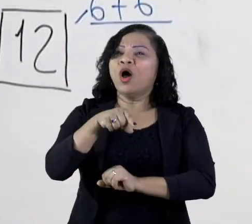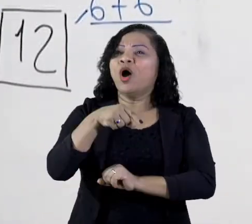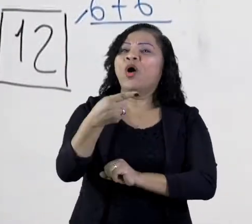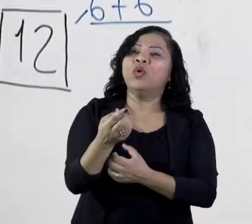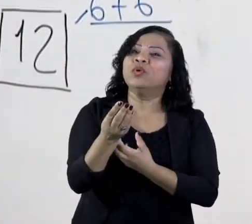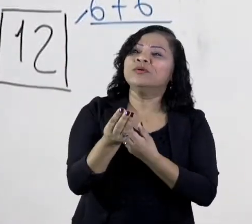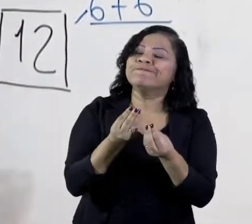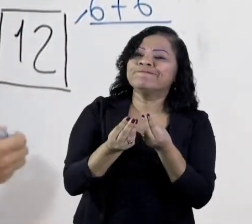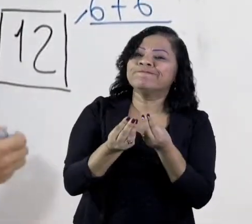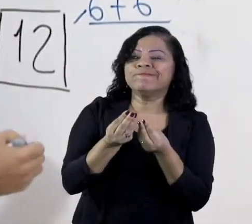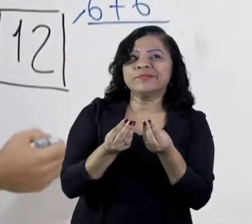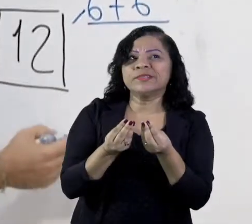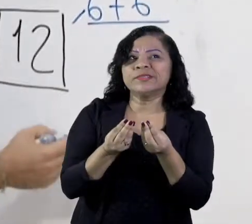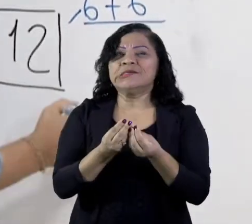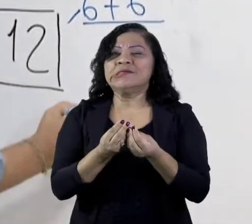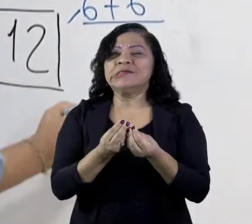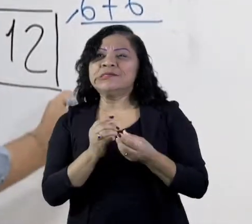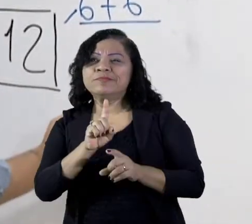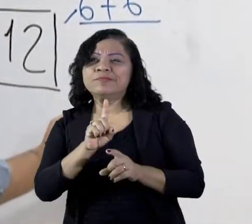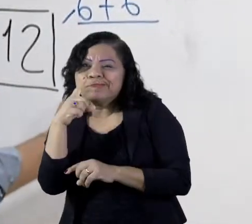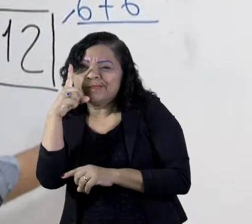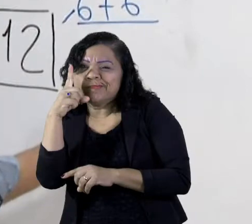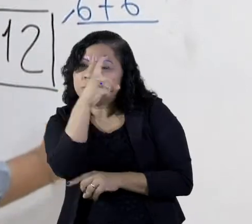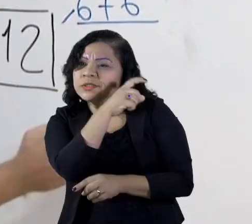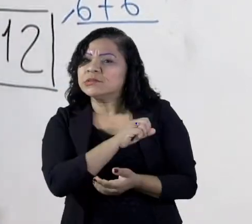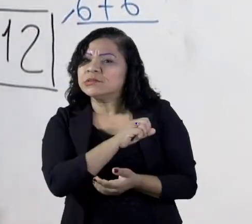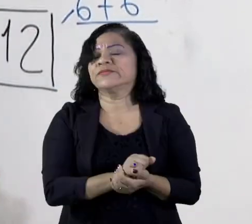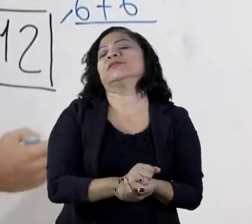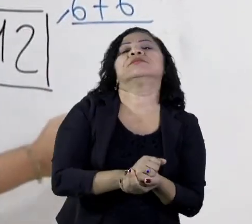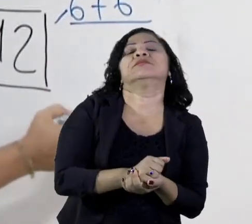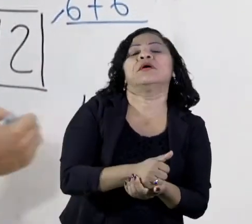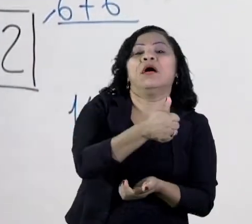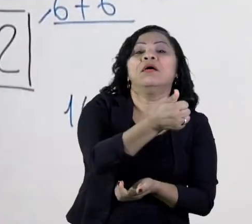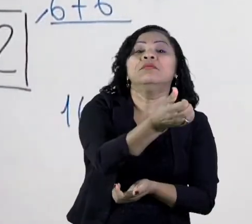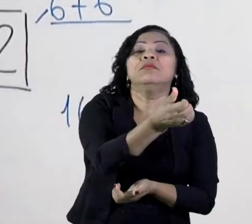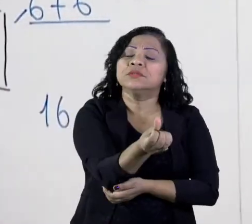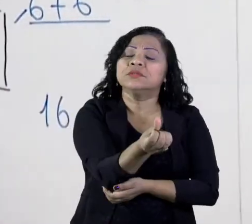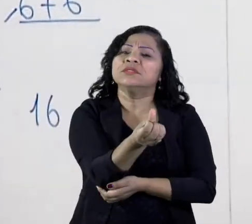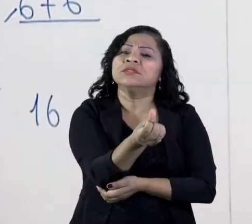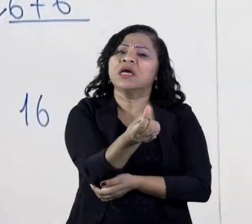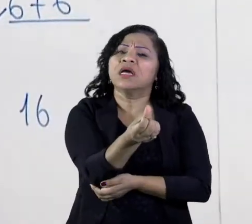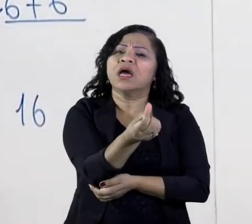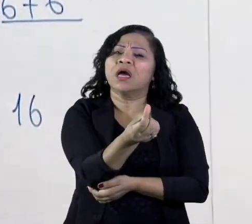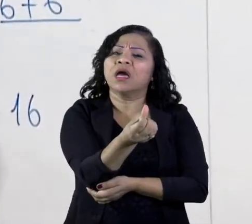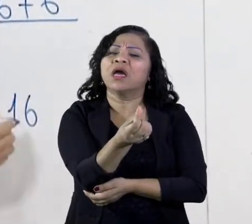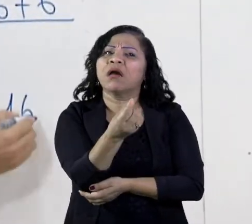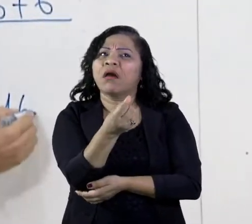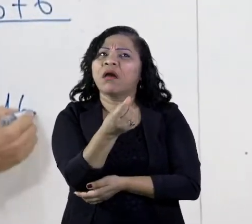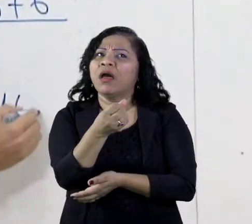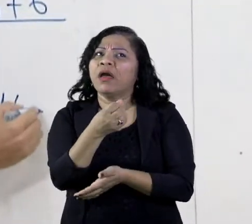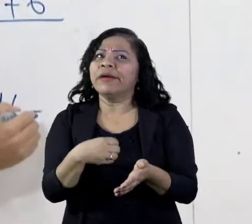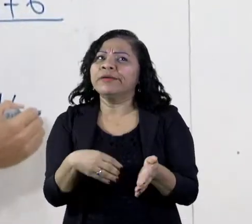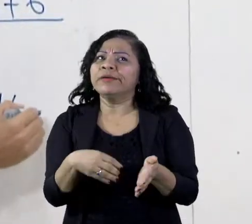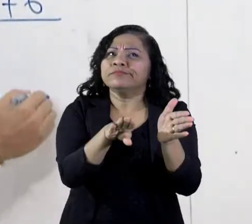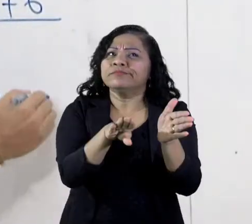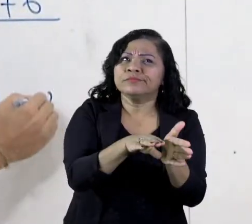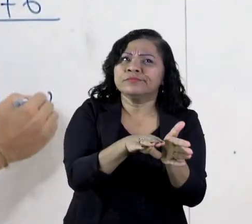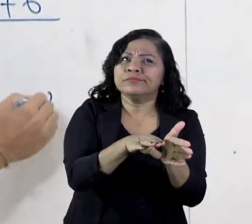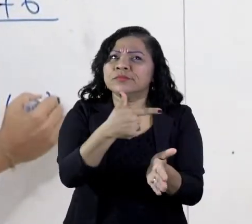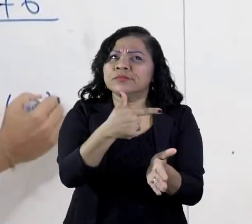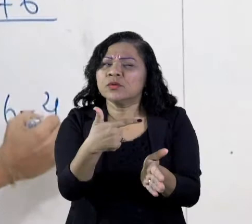deixa eu ver, uma mais difícil, 16, pode ser 16 para ser 12, uma subtração,